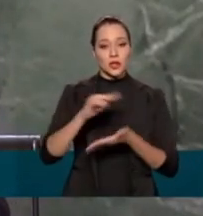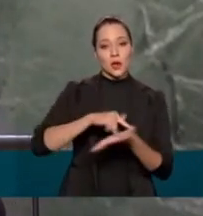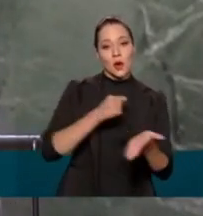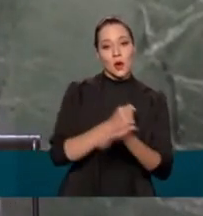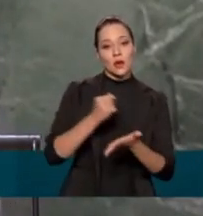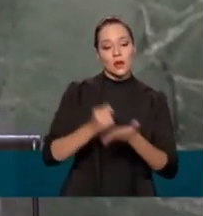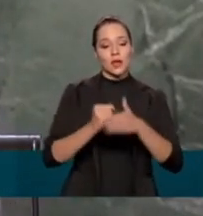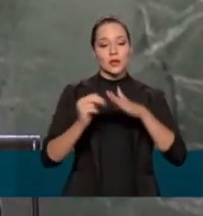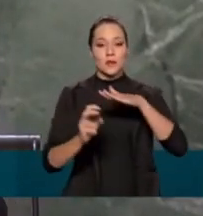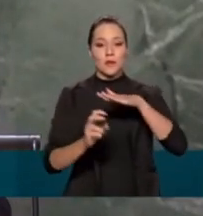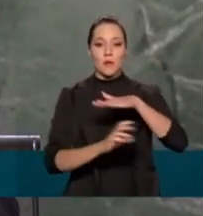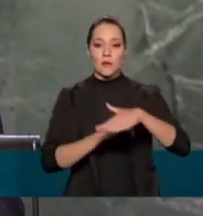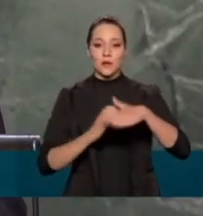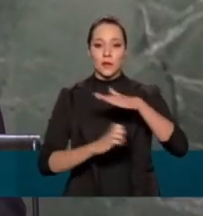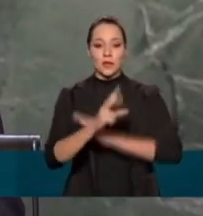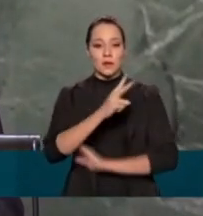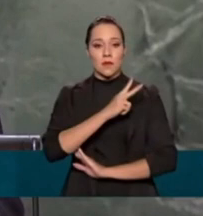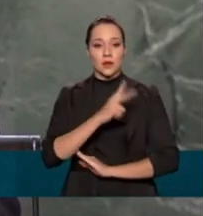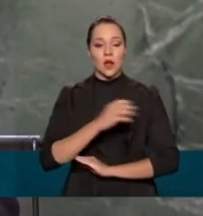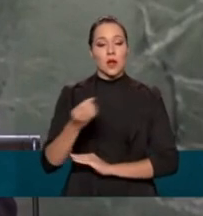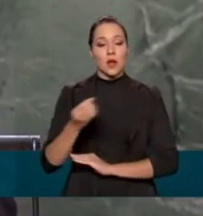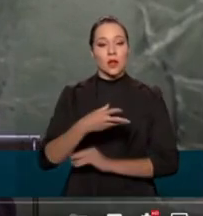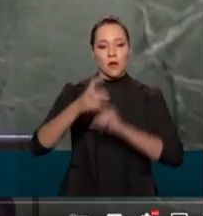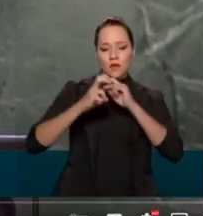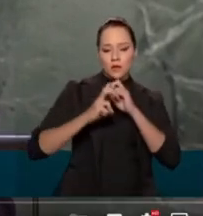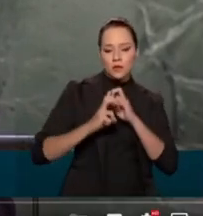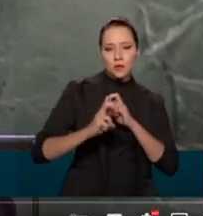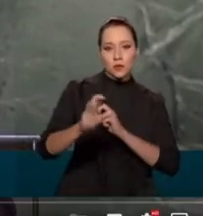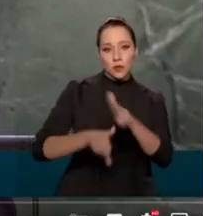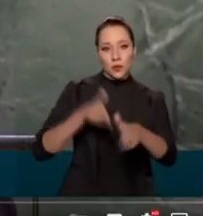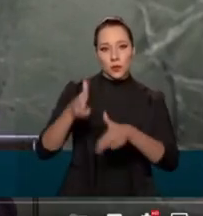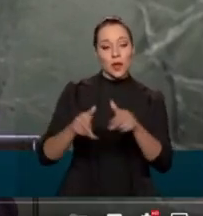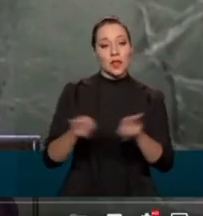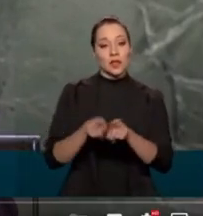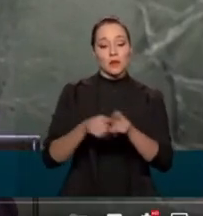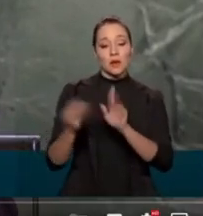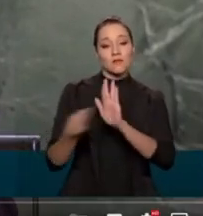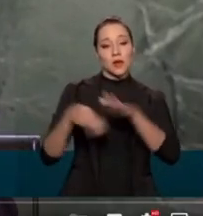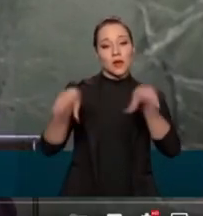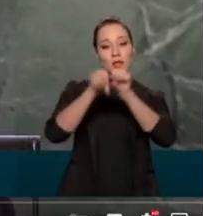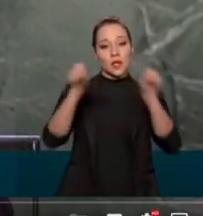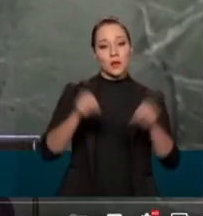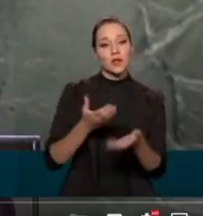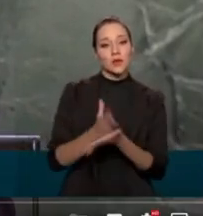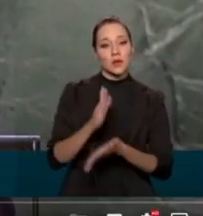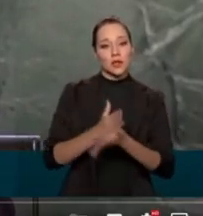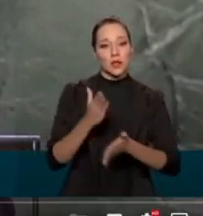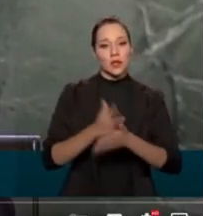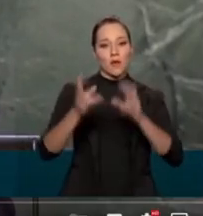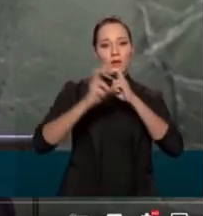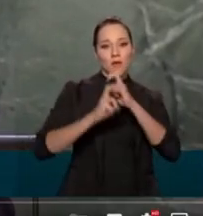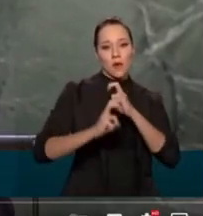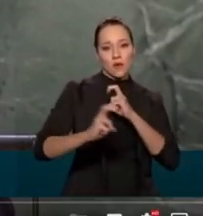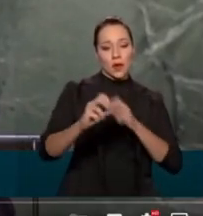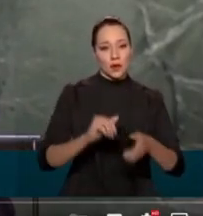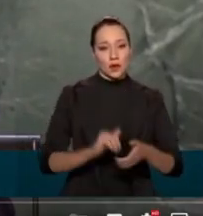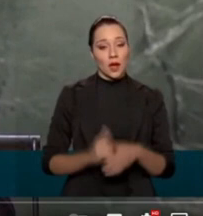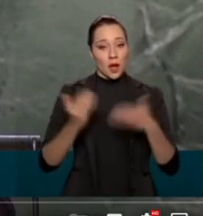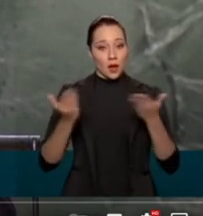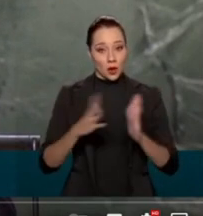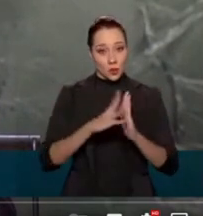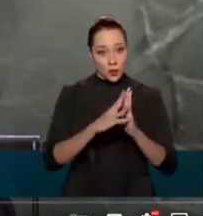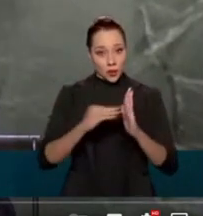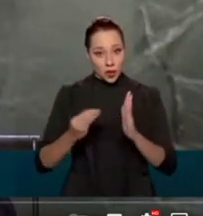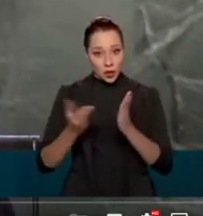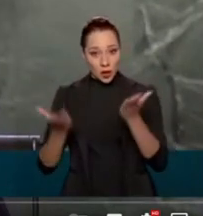para novas ferrovias introduzimos o sistema de autorizações Ferroviária o que aproxima